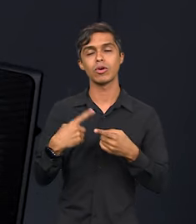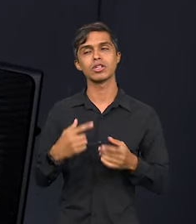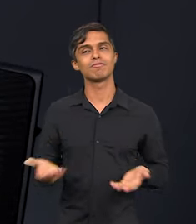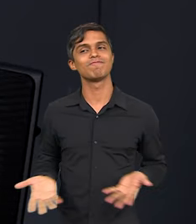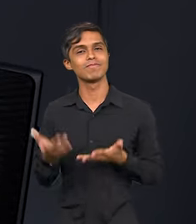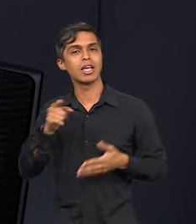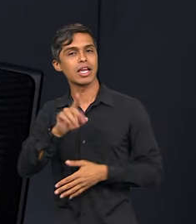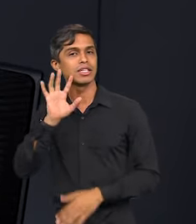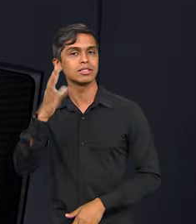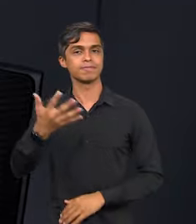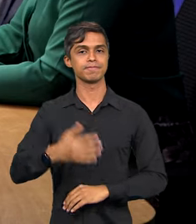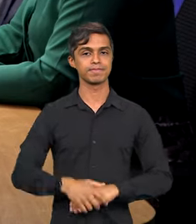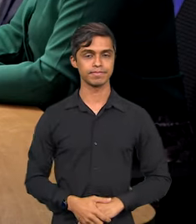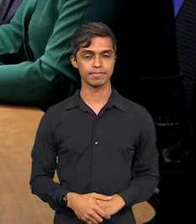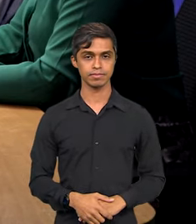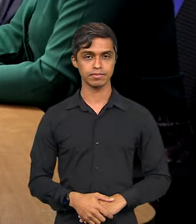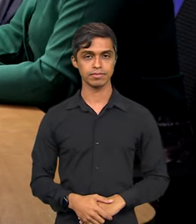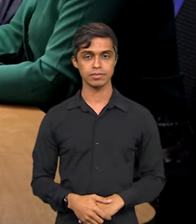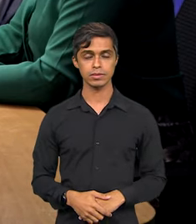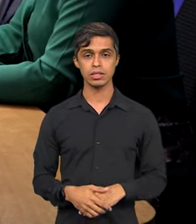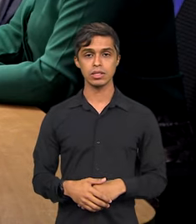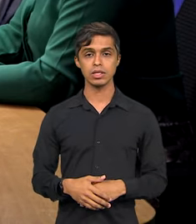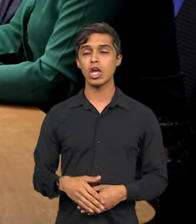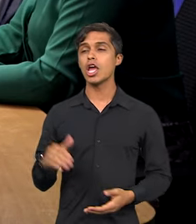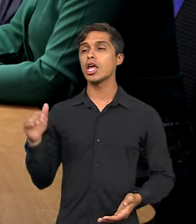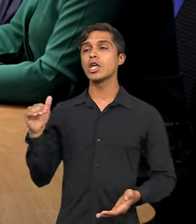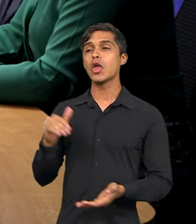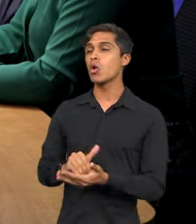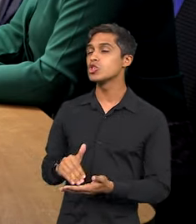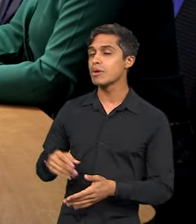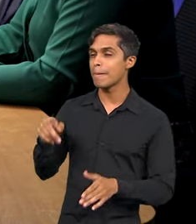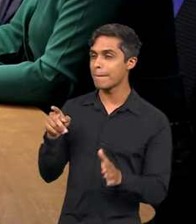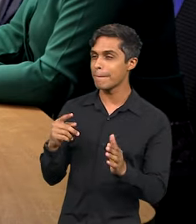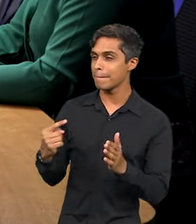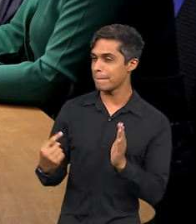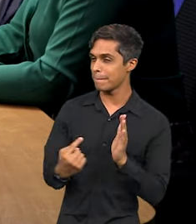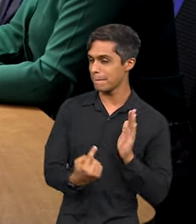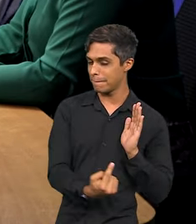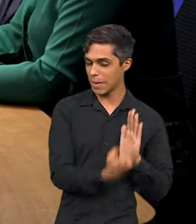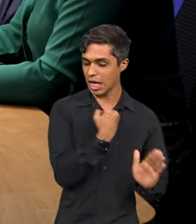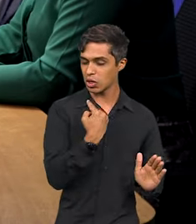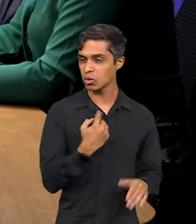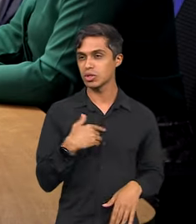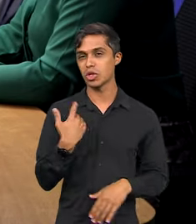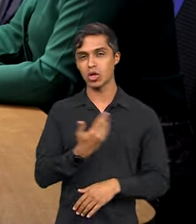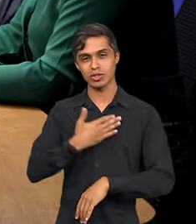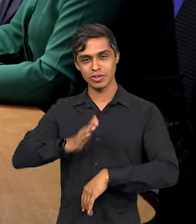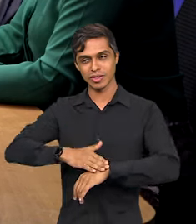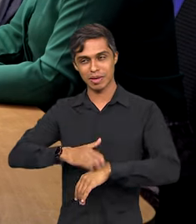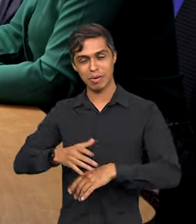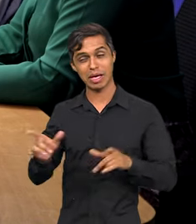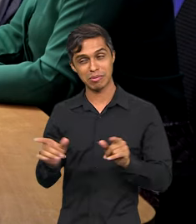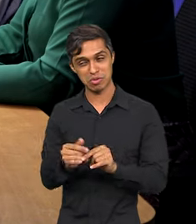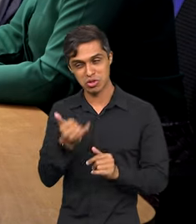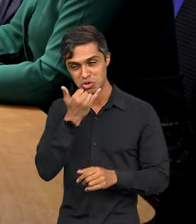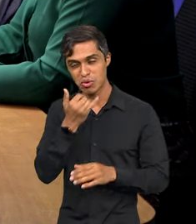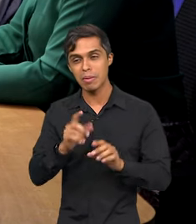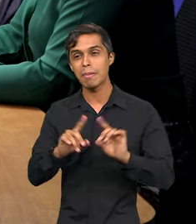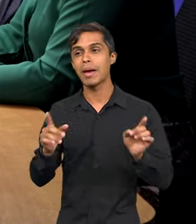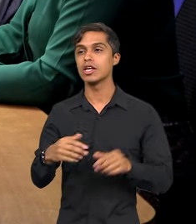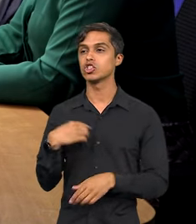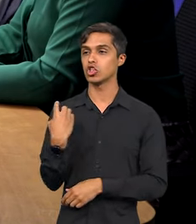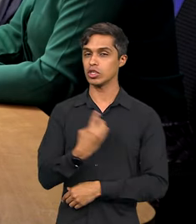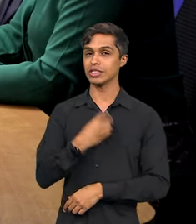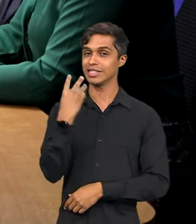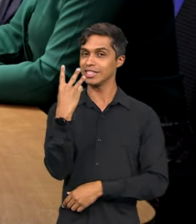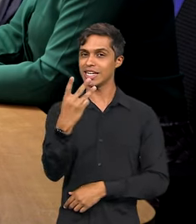decisão Uhum E como última pergunta que já me falaram aqui que o nosso tempo tá acabando somos três